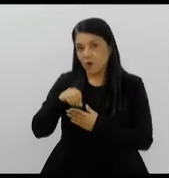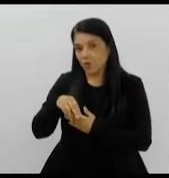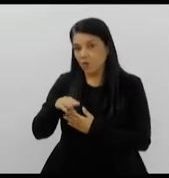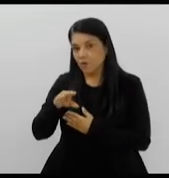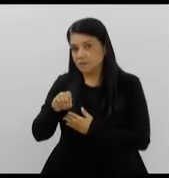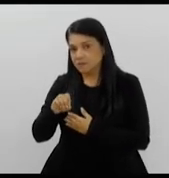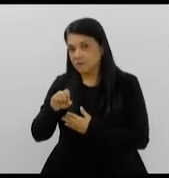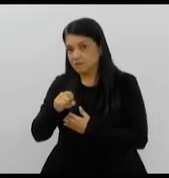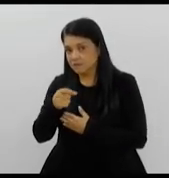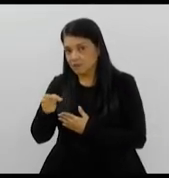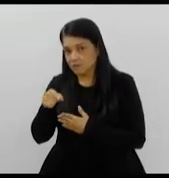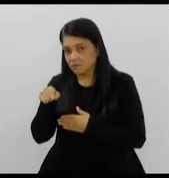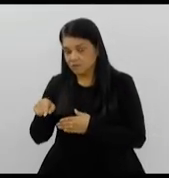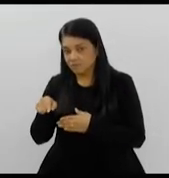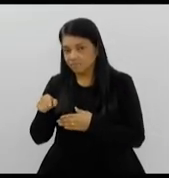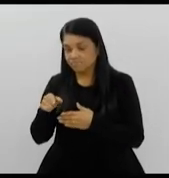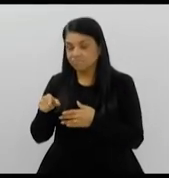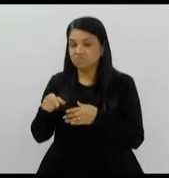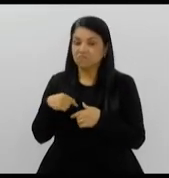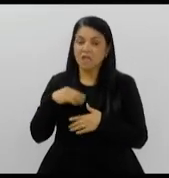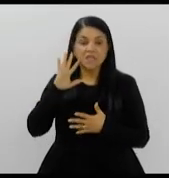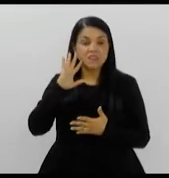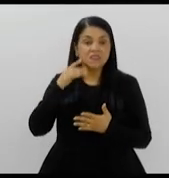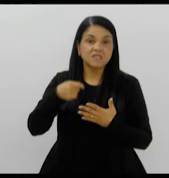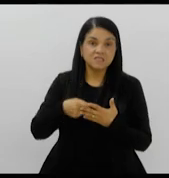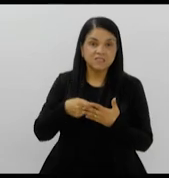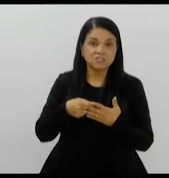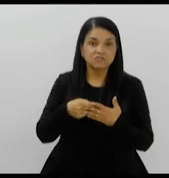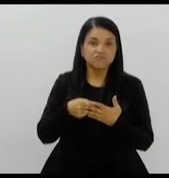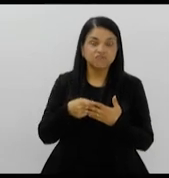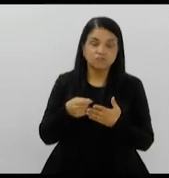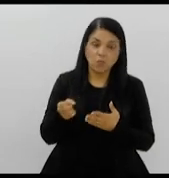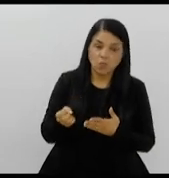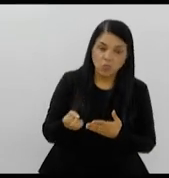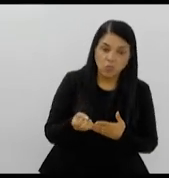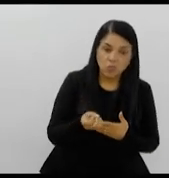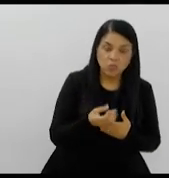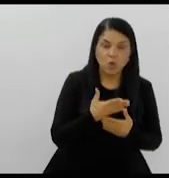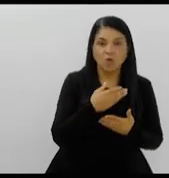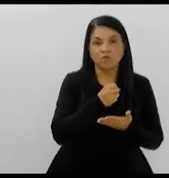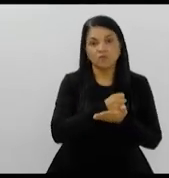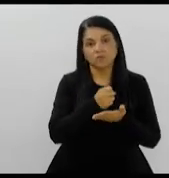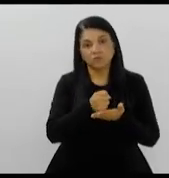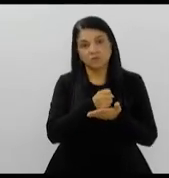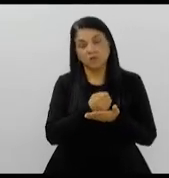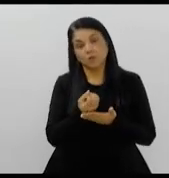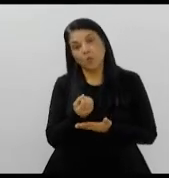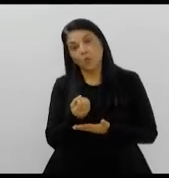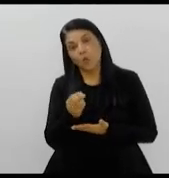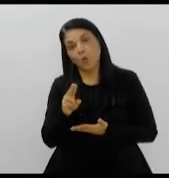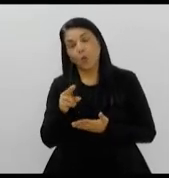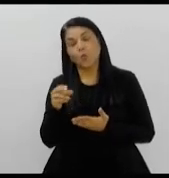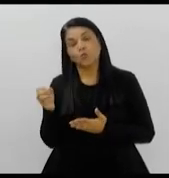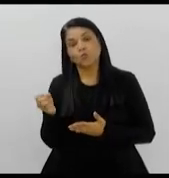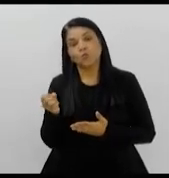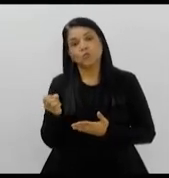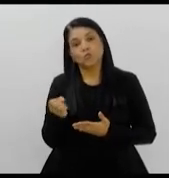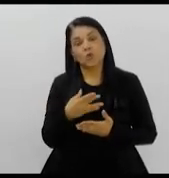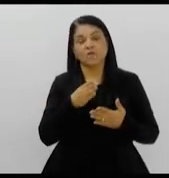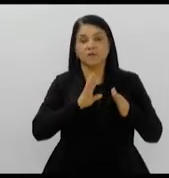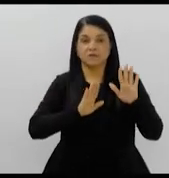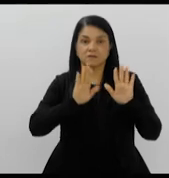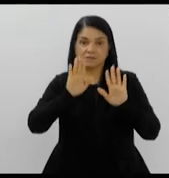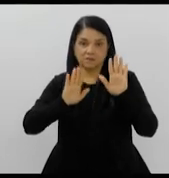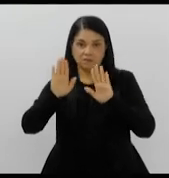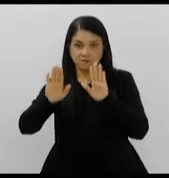se quer se renovar ou fazer nova licitação. Eu não tenho dúvida que